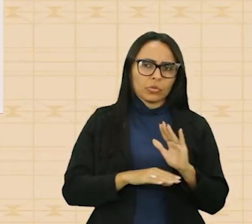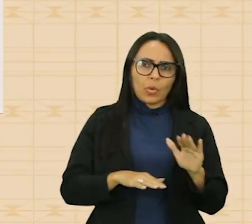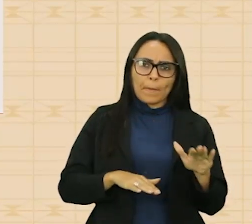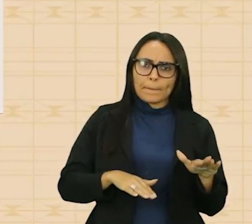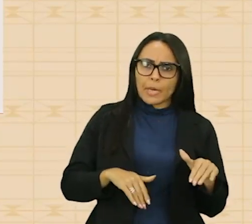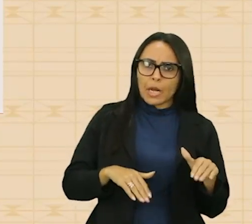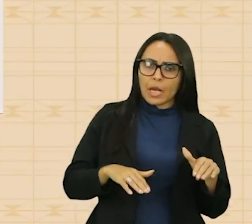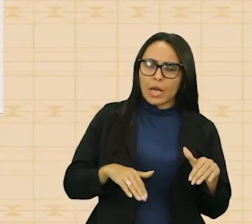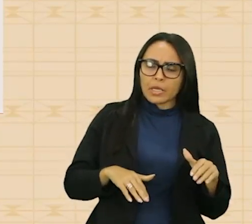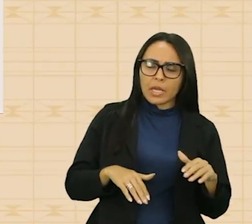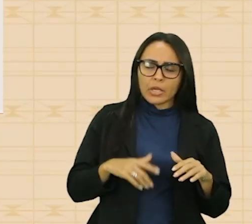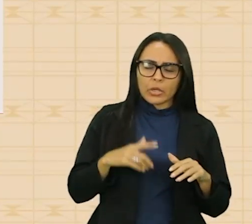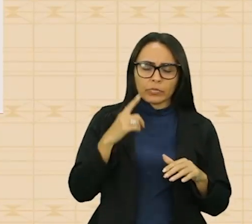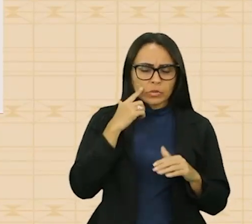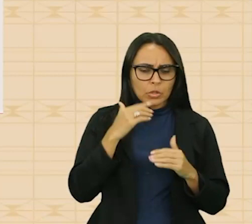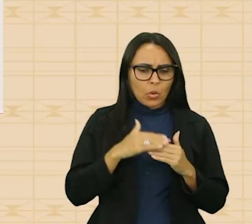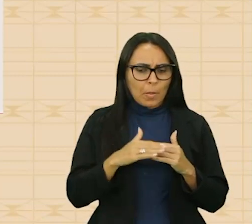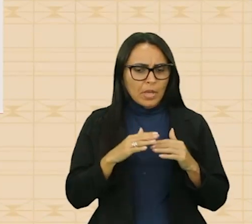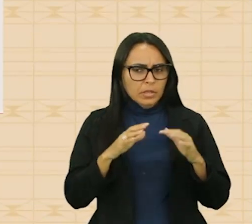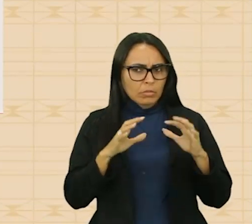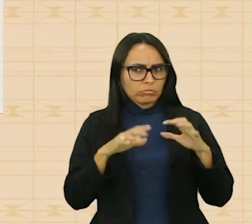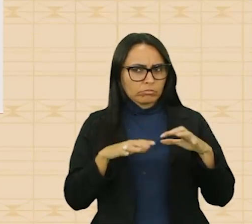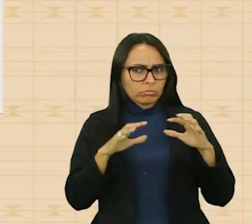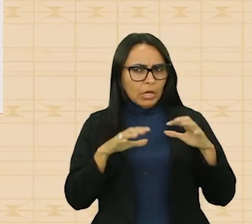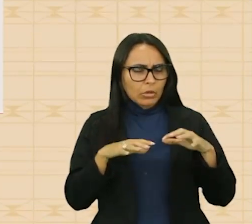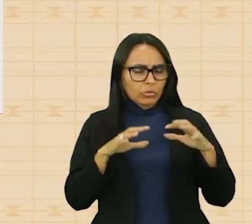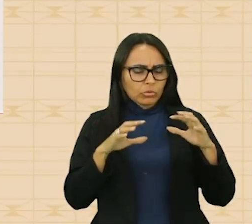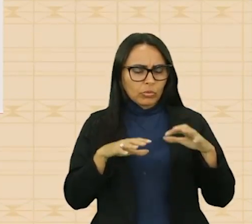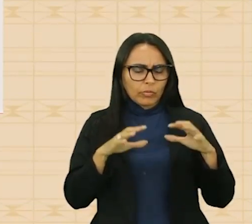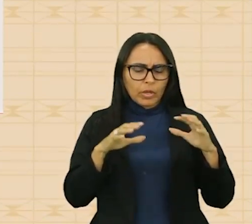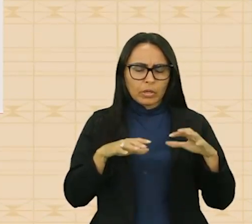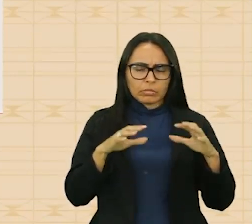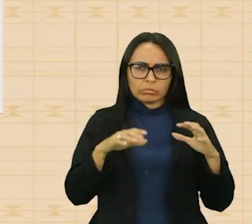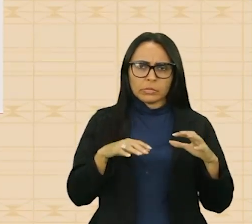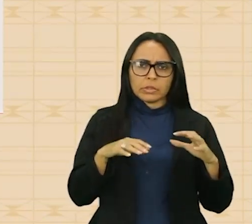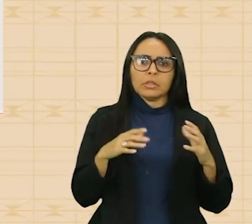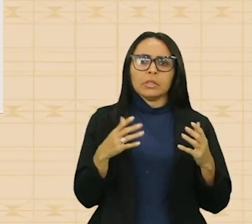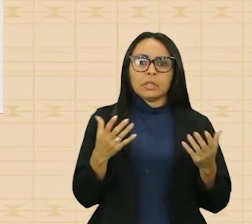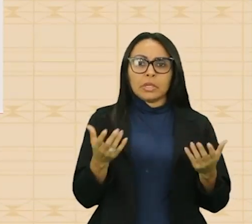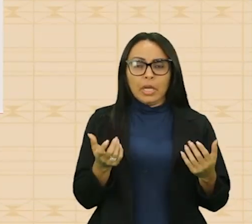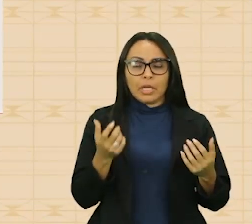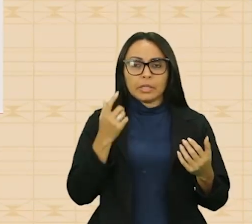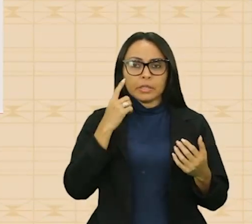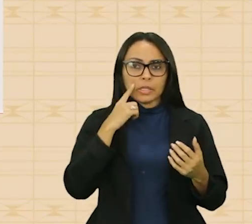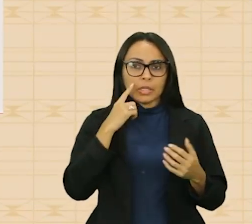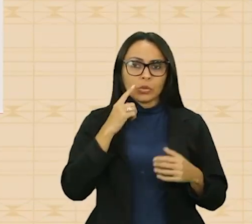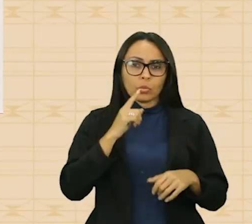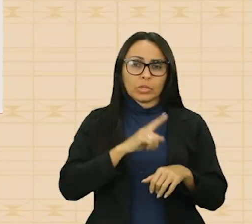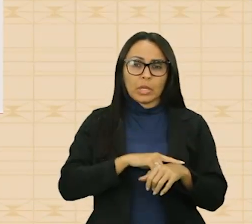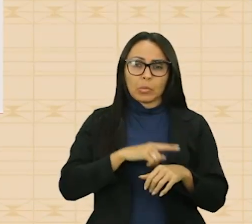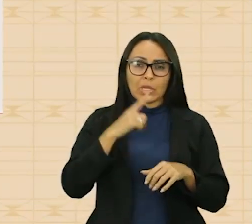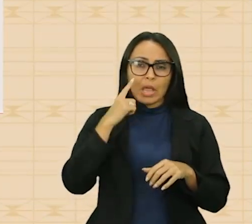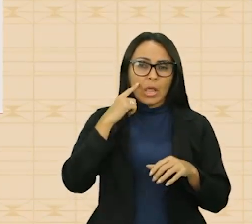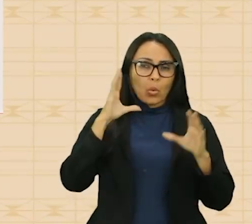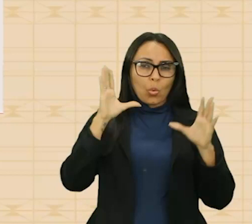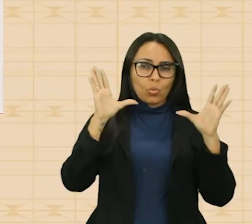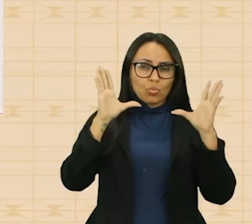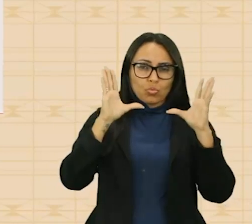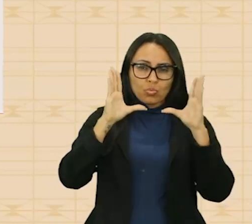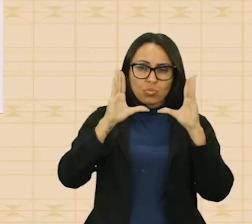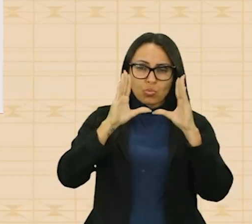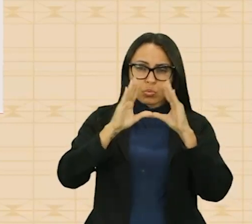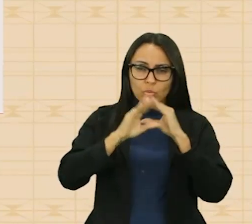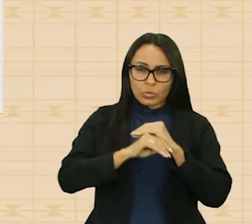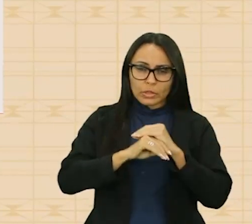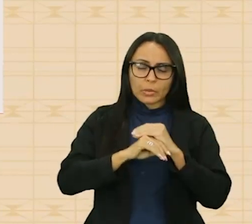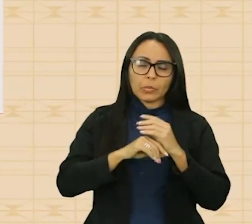e aí começa a chover, o tempo está meio nublado, ó, tempo está meio nublado. Então perceba que sempre que eu